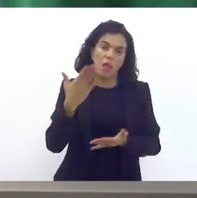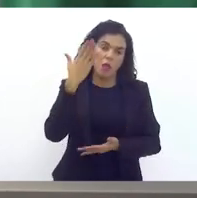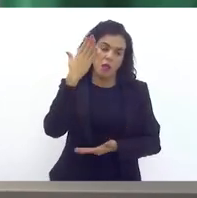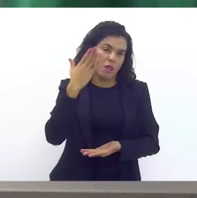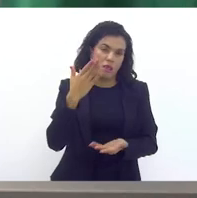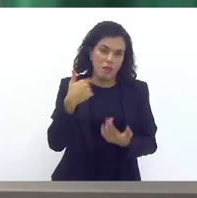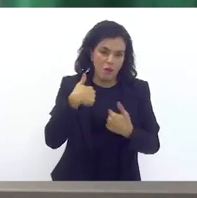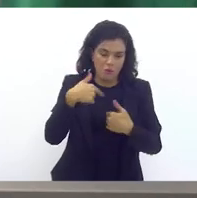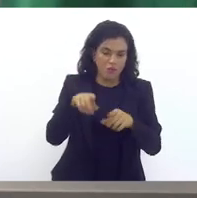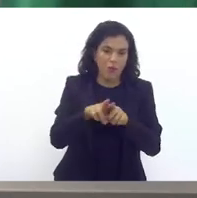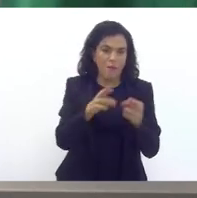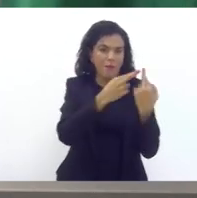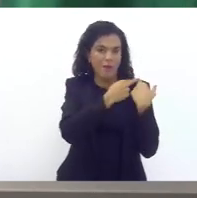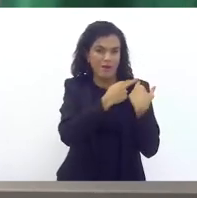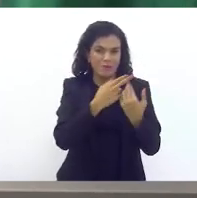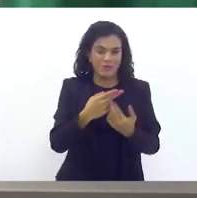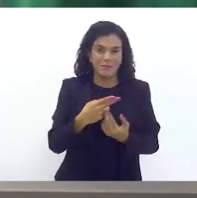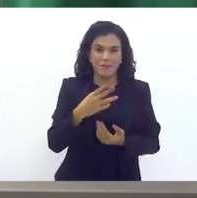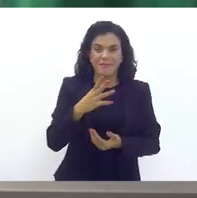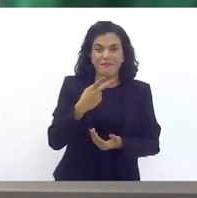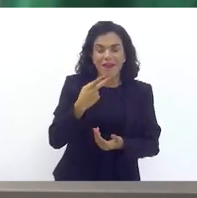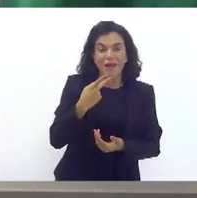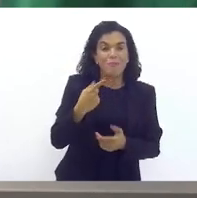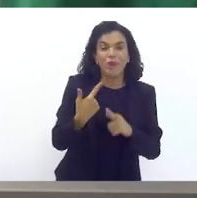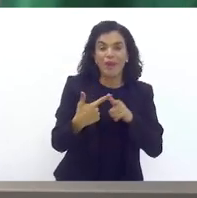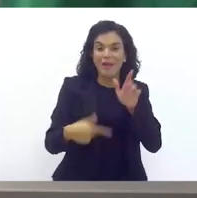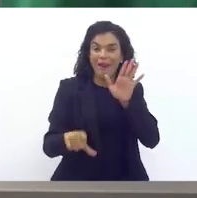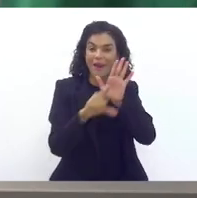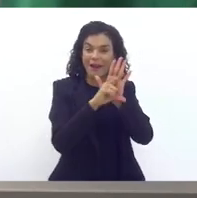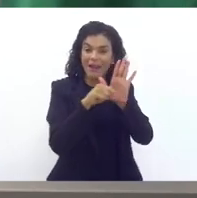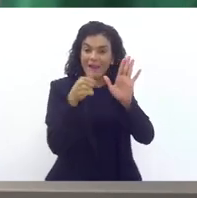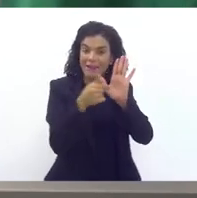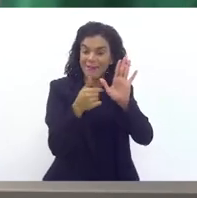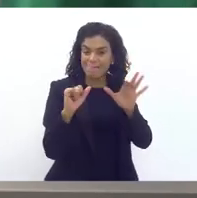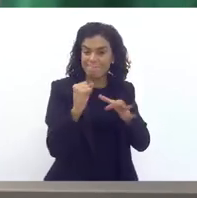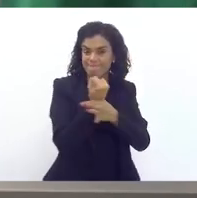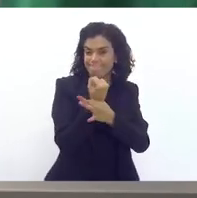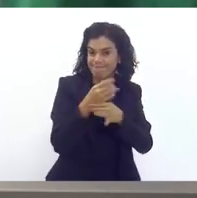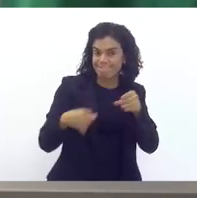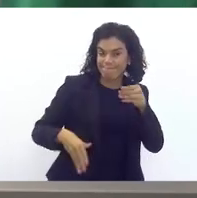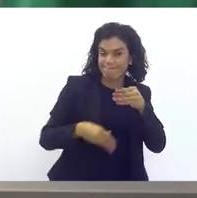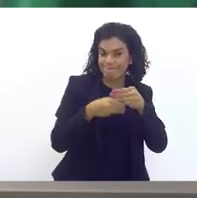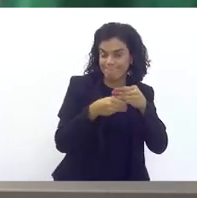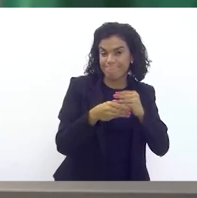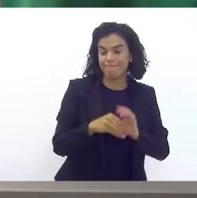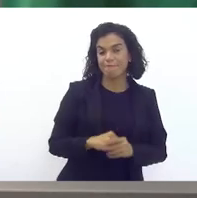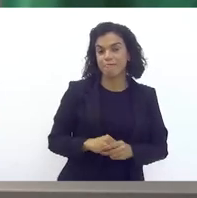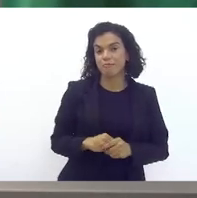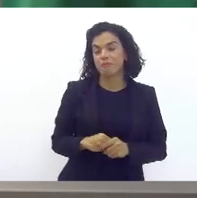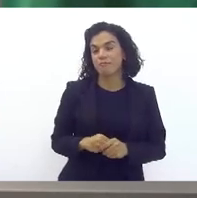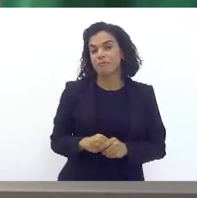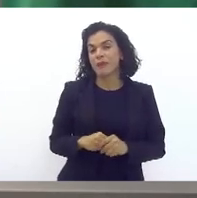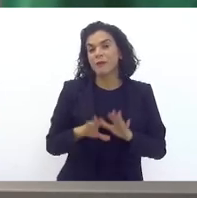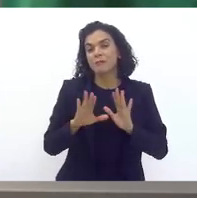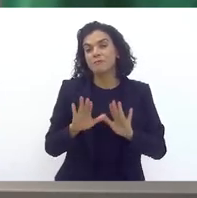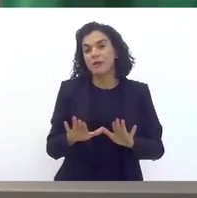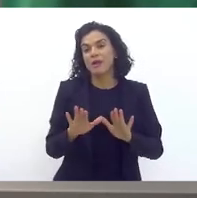cabe reconhecer, esse direito é reconhecido pela lei que foi implementada,